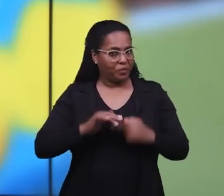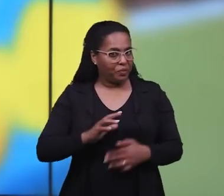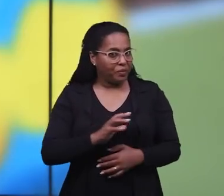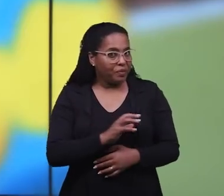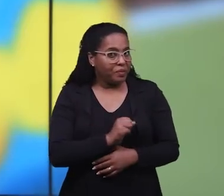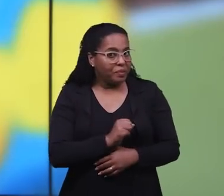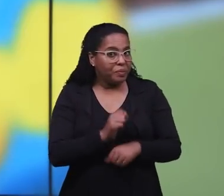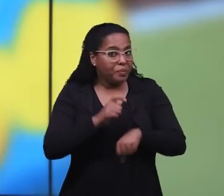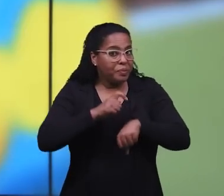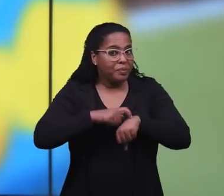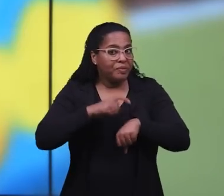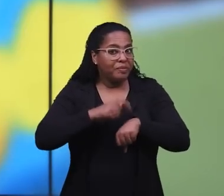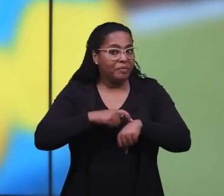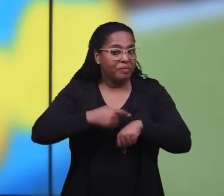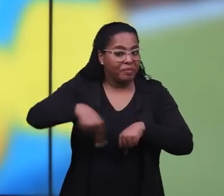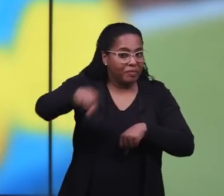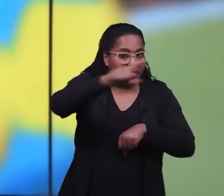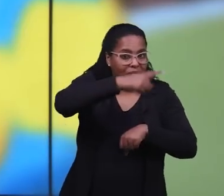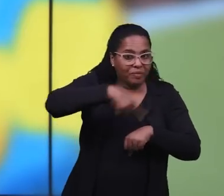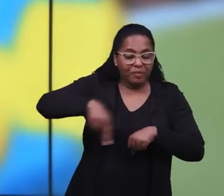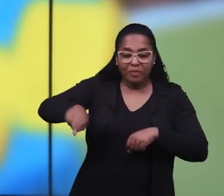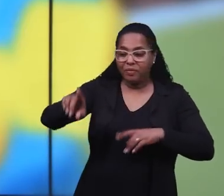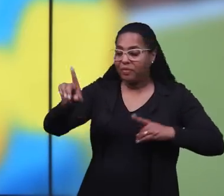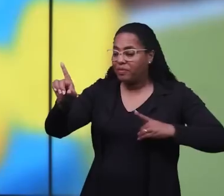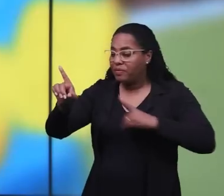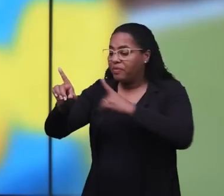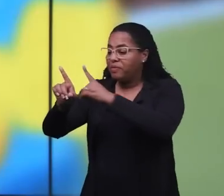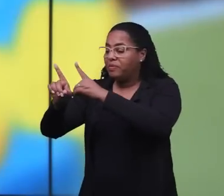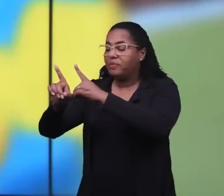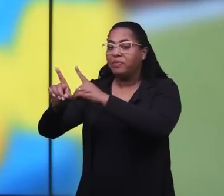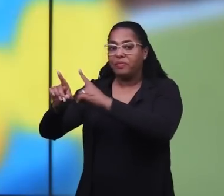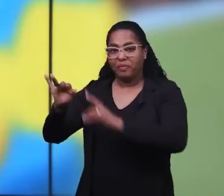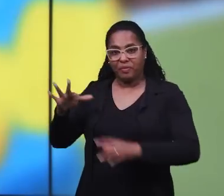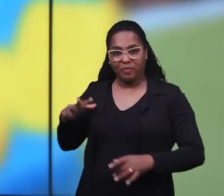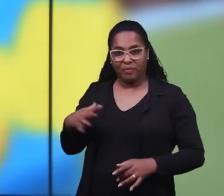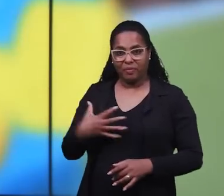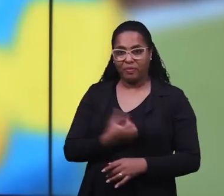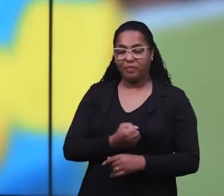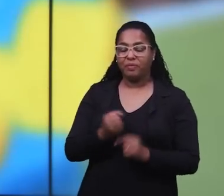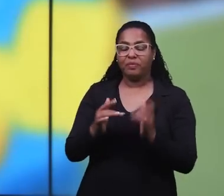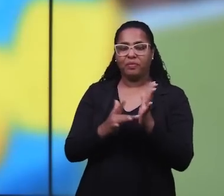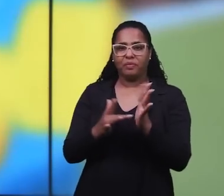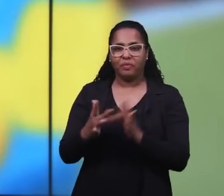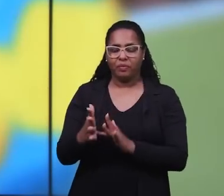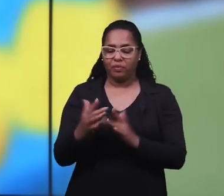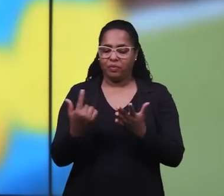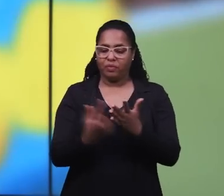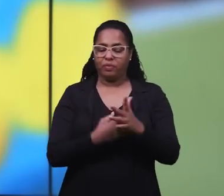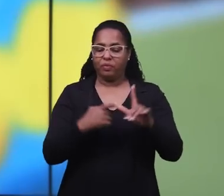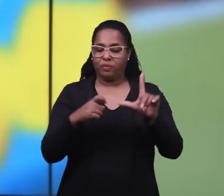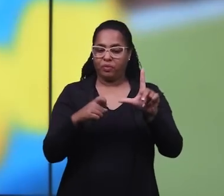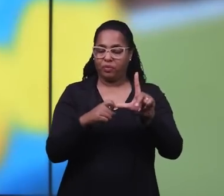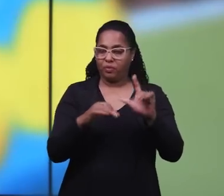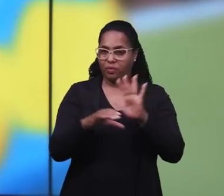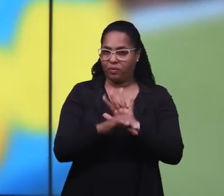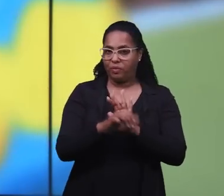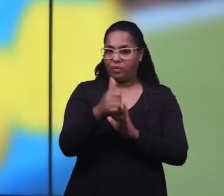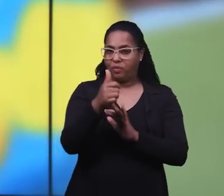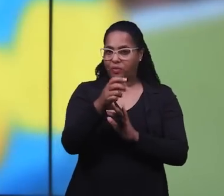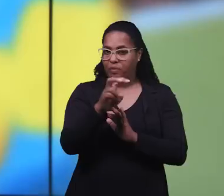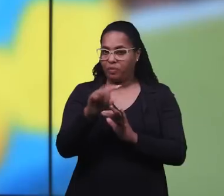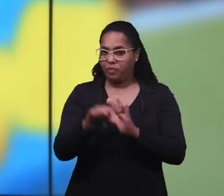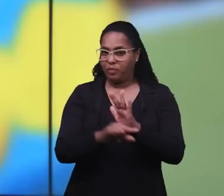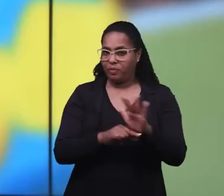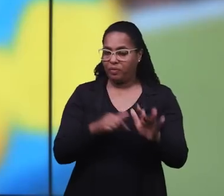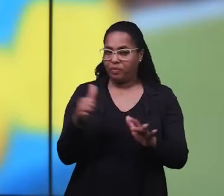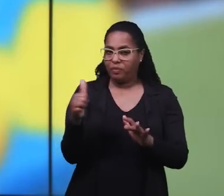queridos, é tempo de irmos ao encontro do Salvador. Em Lucas, capítulo 15, versículos